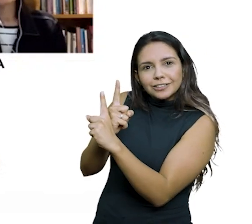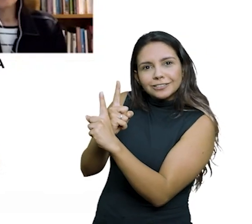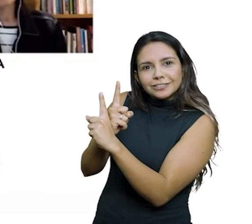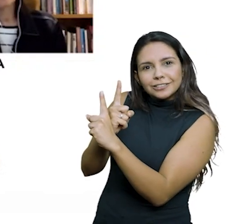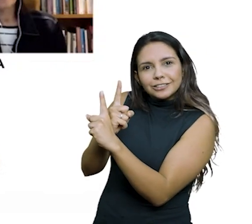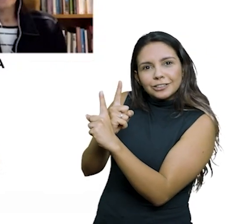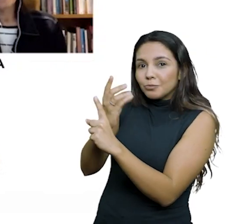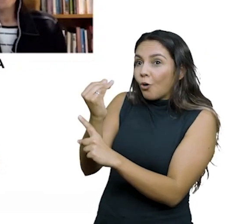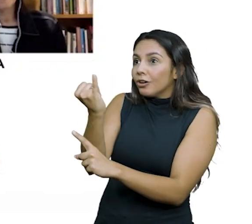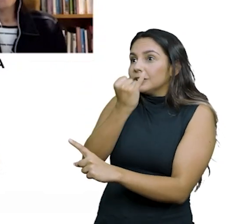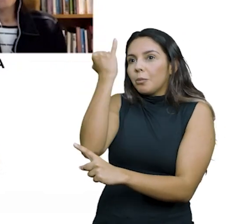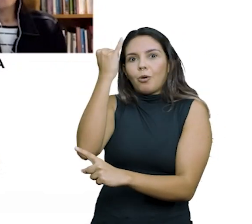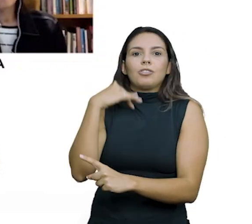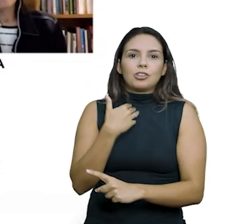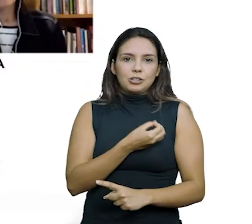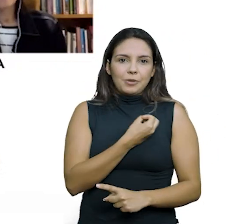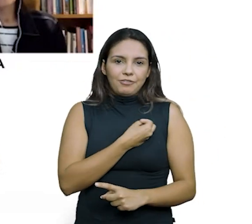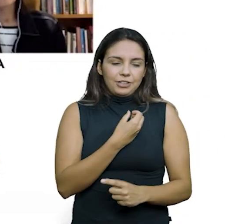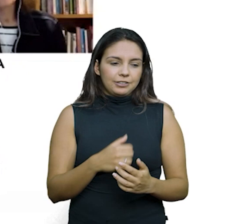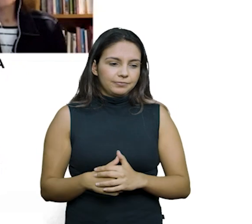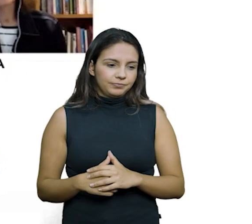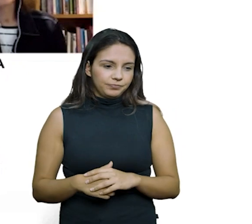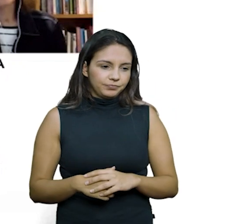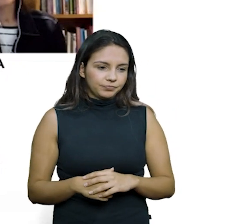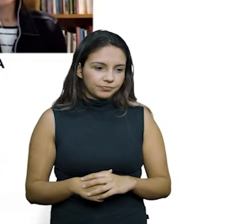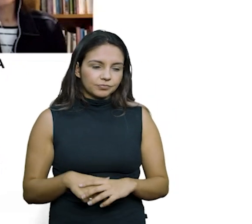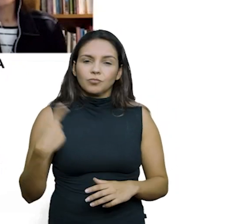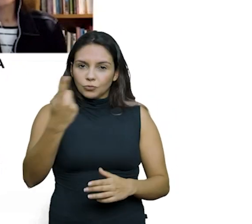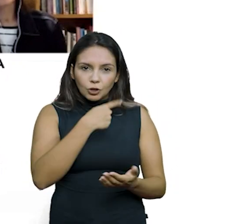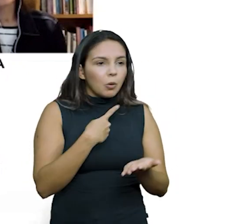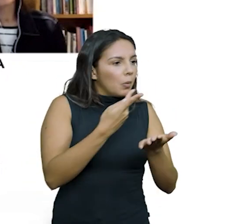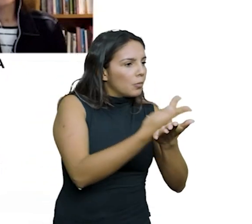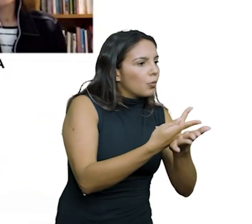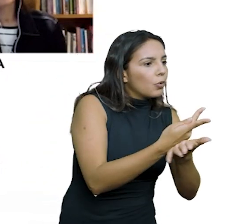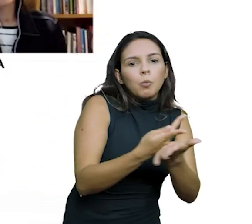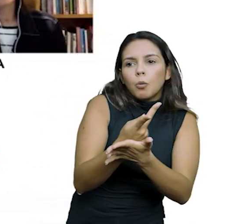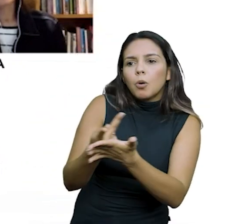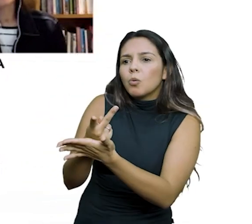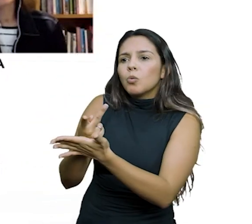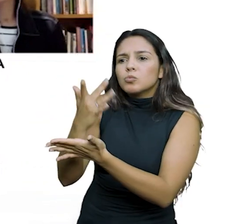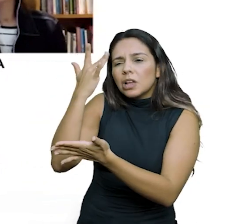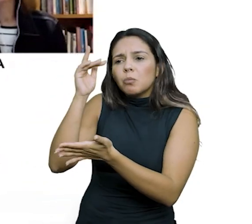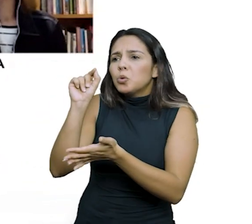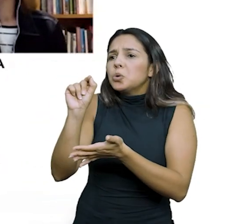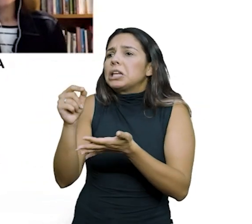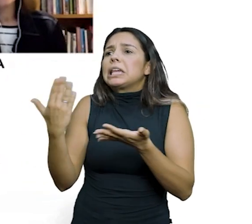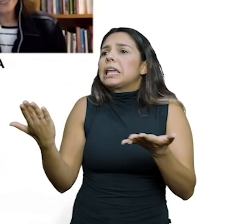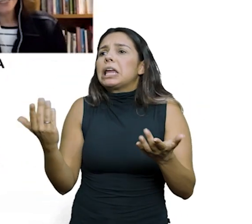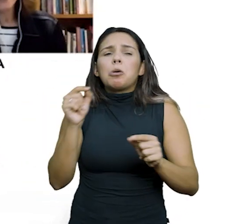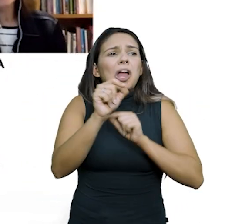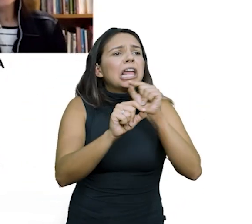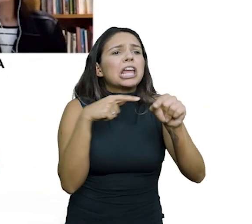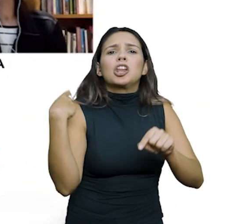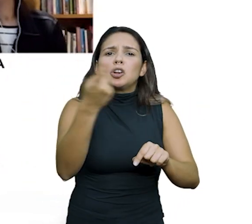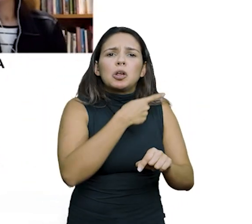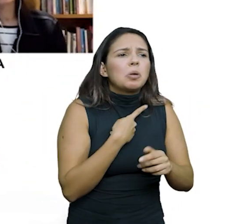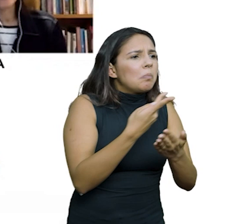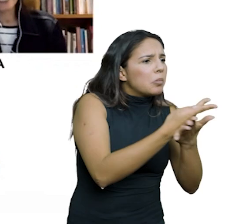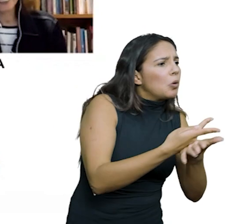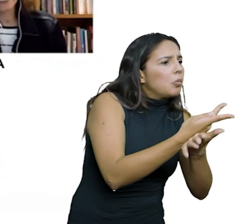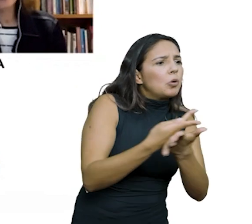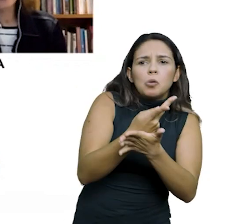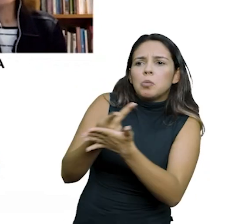algo definitivo para a sua vida. E exatamente, a gente está procurando, mas a gente não sabe o quê. Talvez em algum momento isso